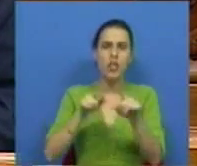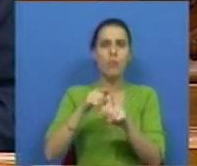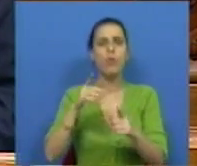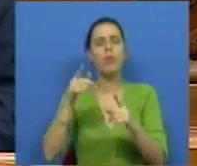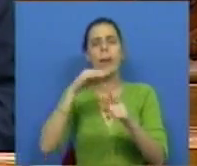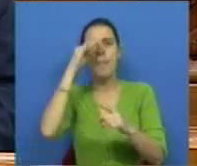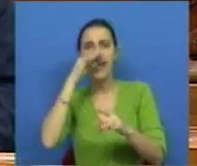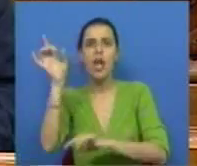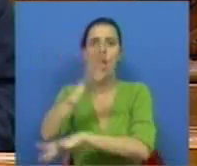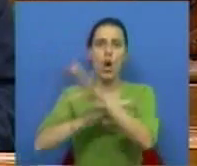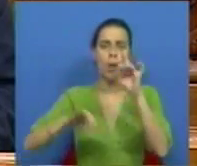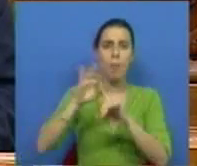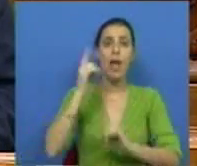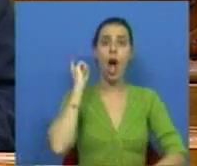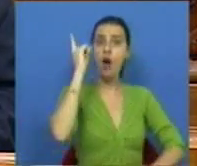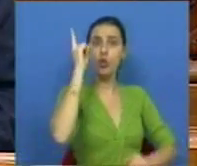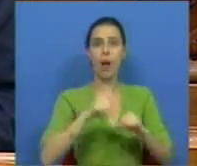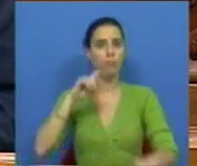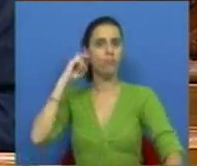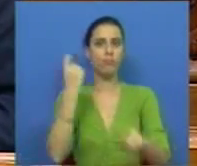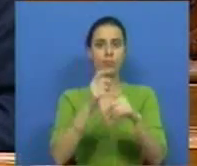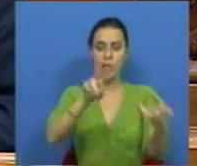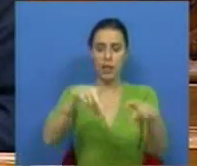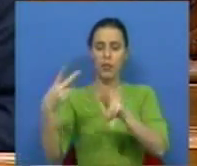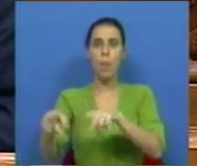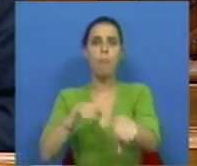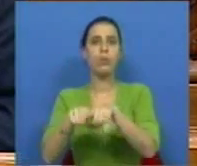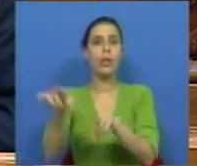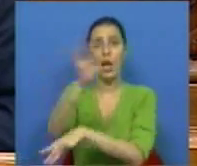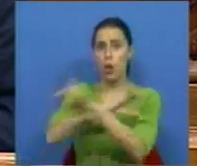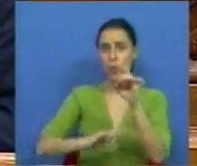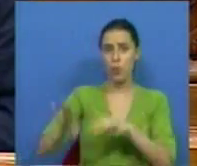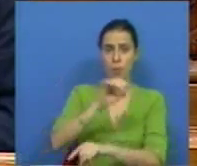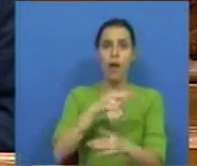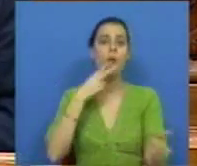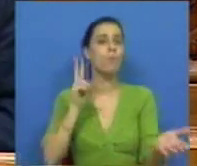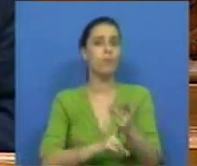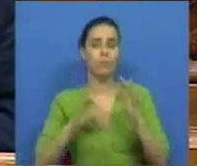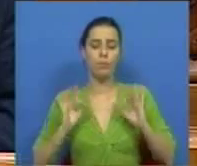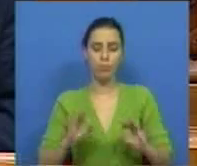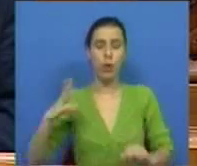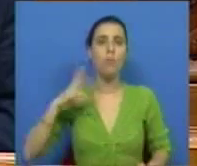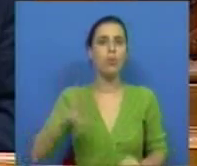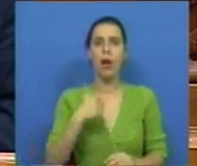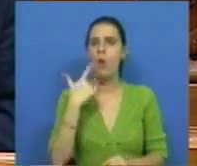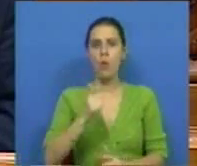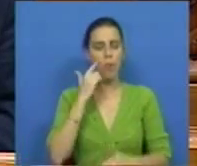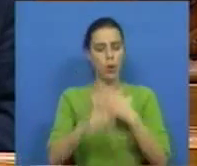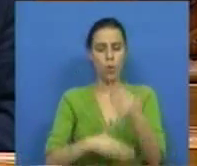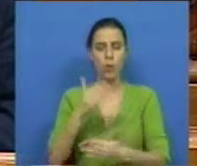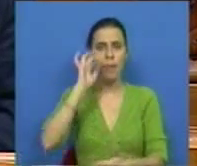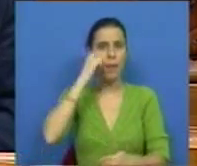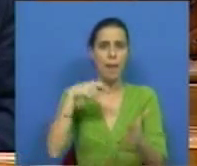da mania europeia da austeridade, exigindo uma transformação da política europeia. O facto é que Portugal não pode continuar a